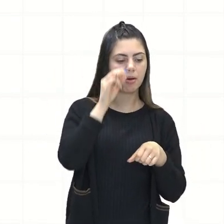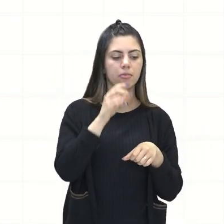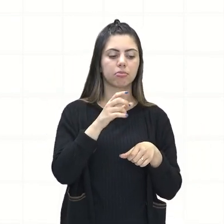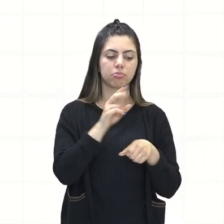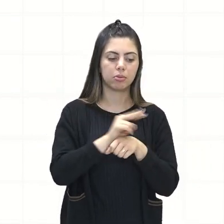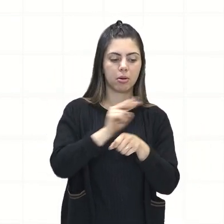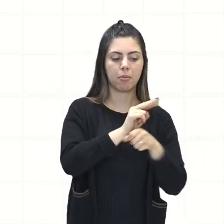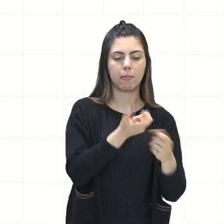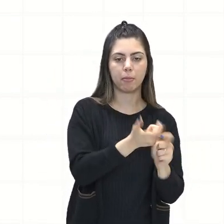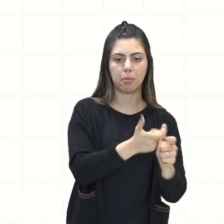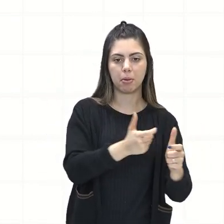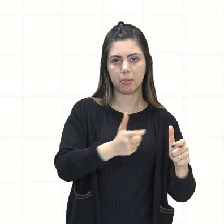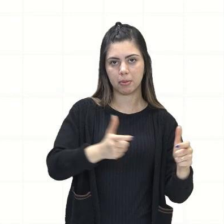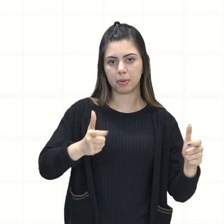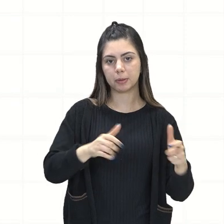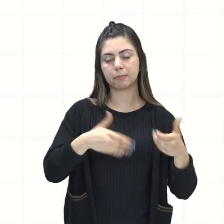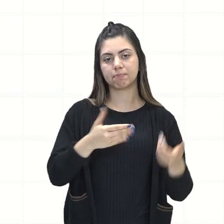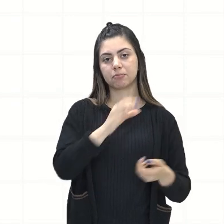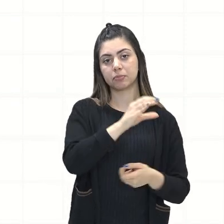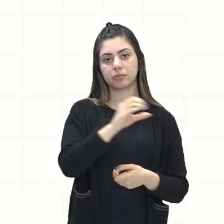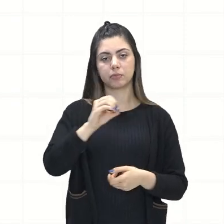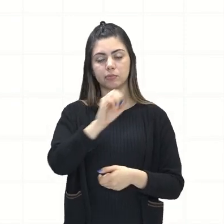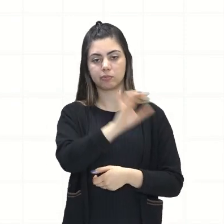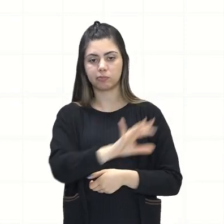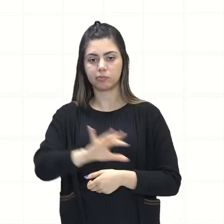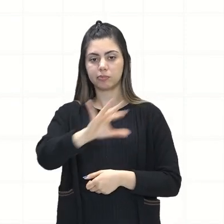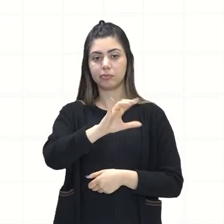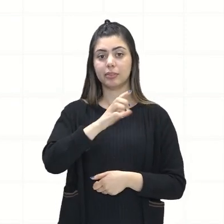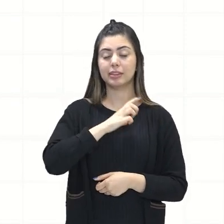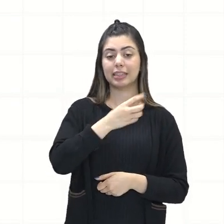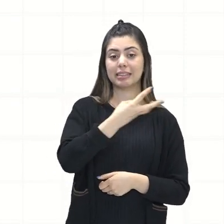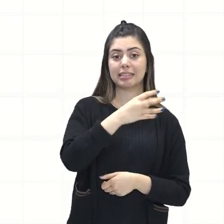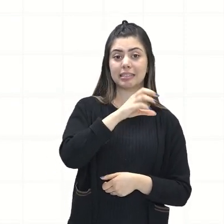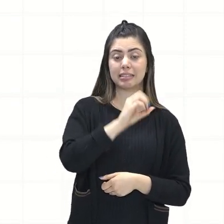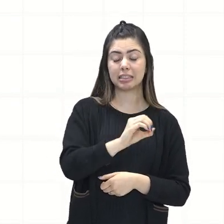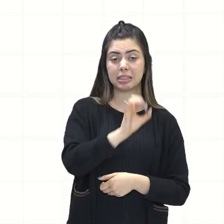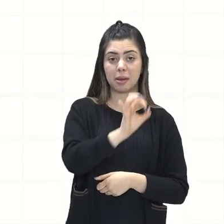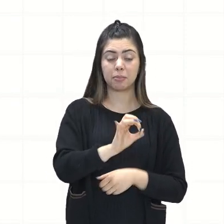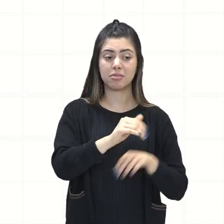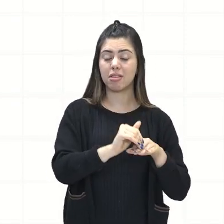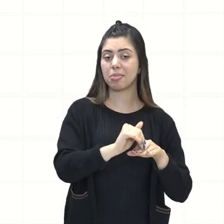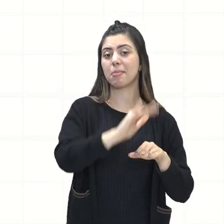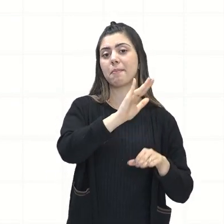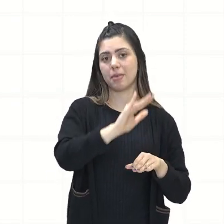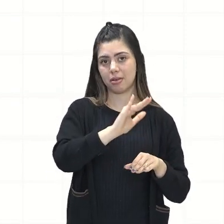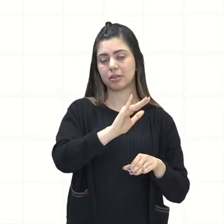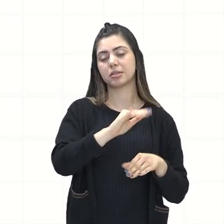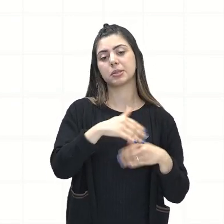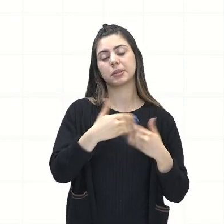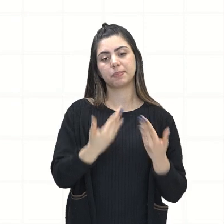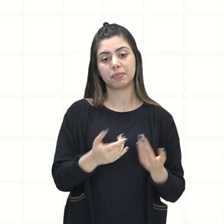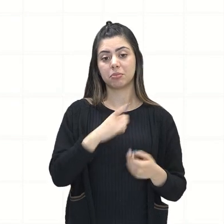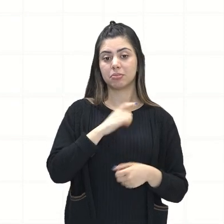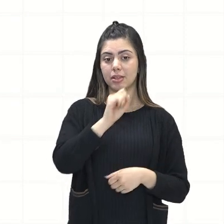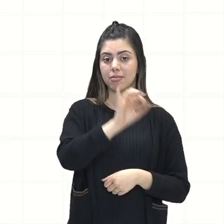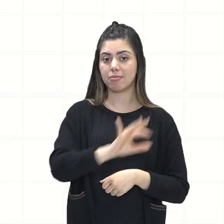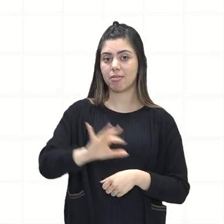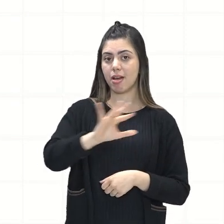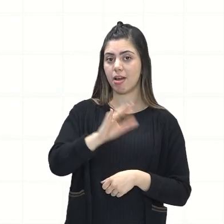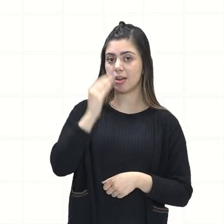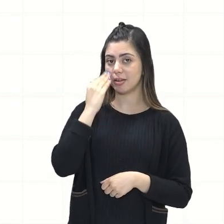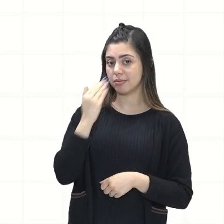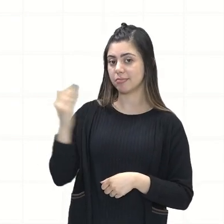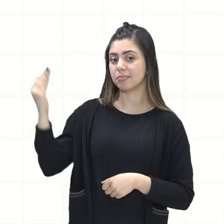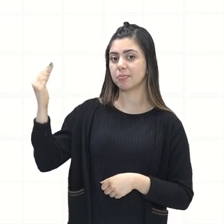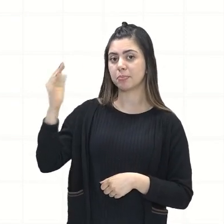centro-oeste brasileiro, atualmente ele ocupa mais de 30% do rebanho bovino. Está nessas áreas, com ênfase no